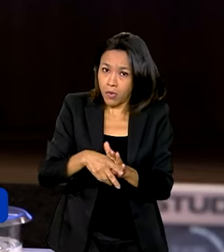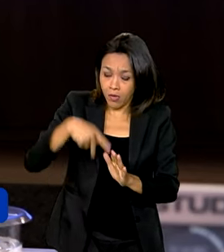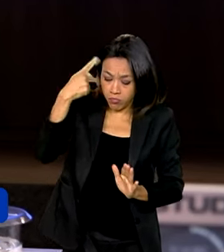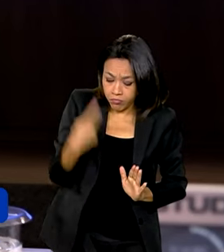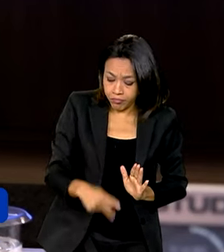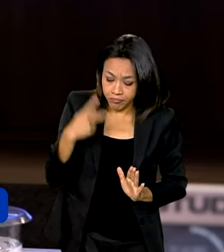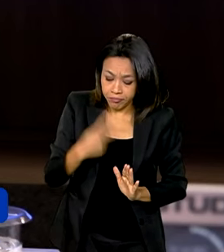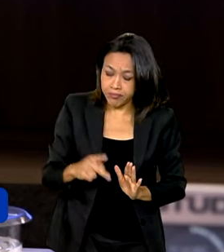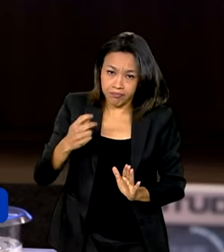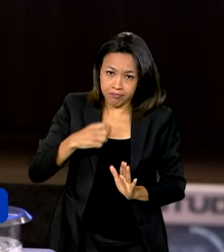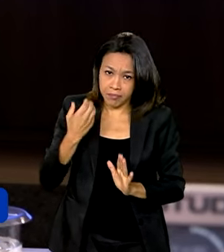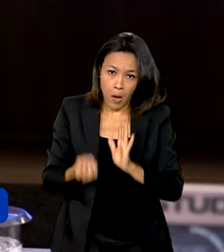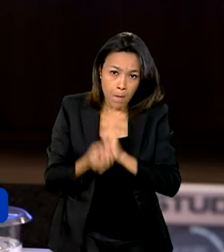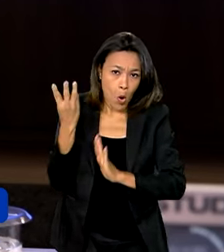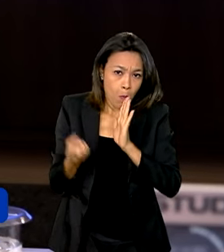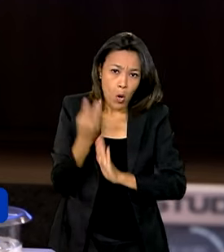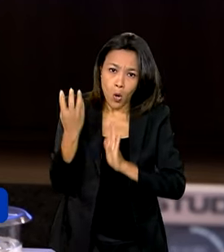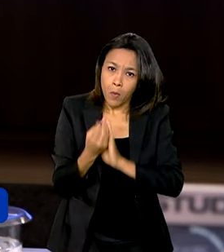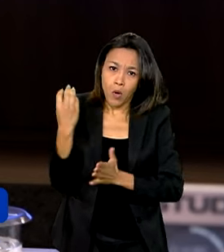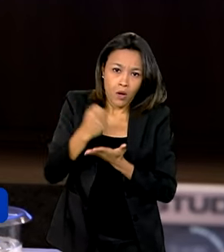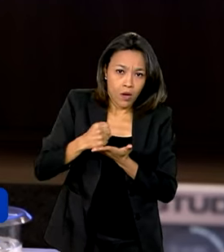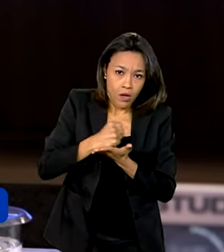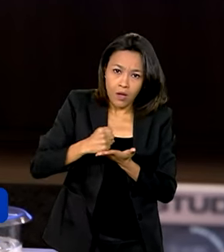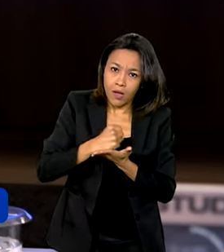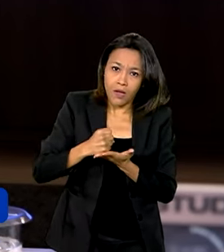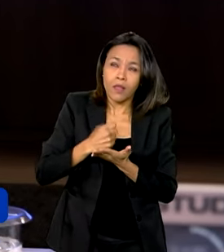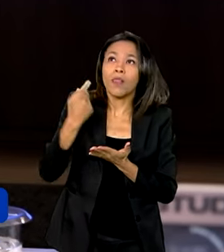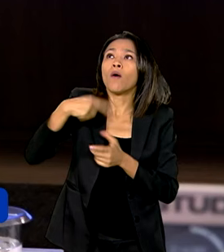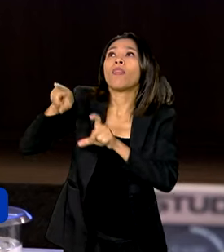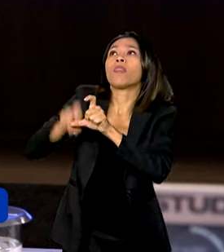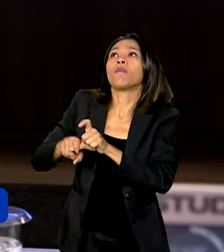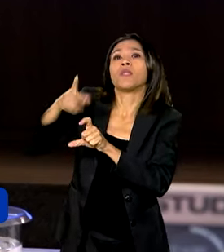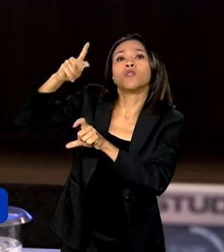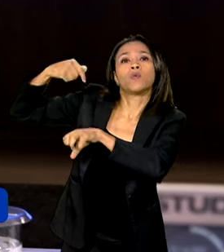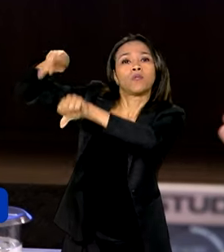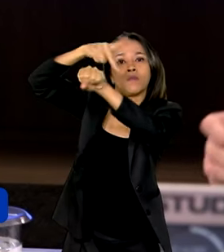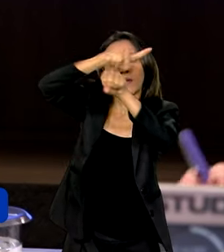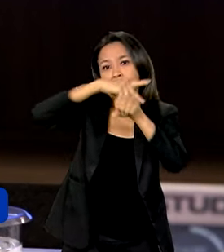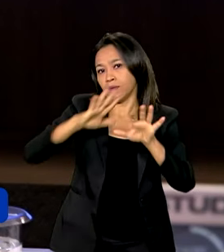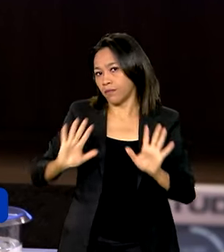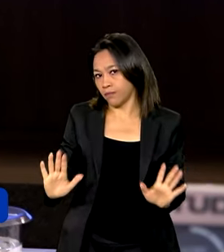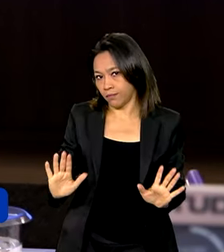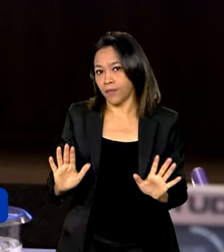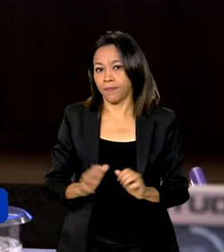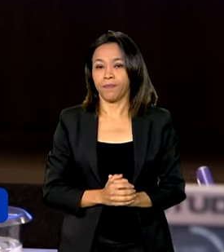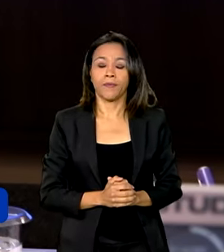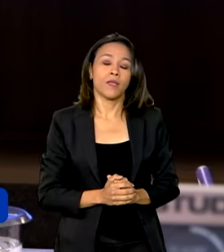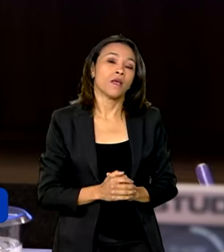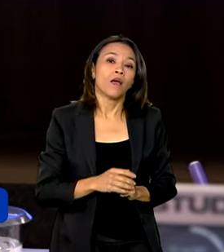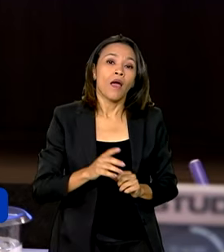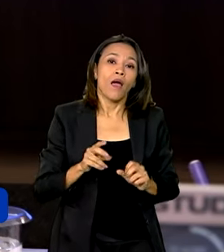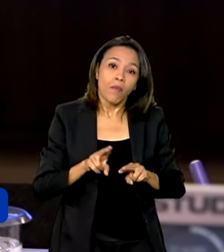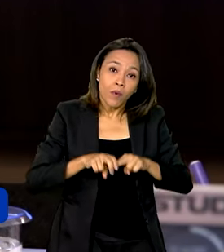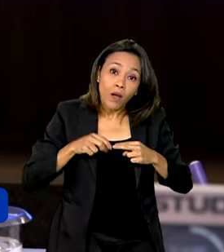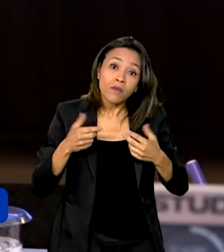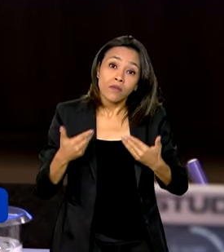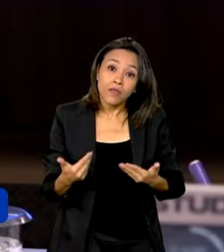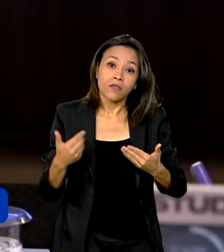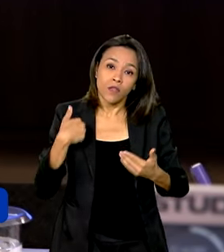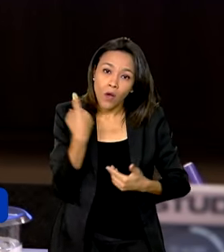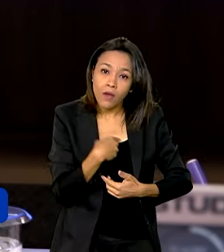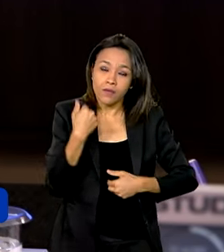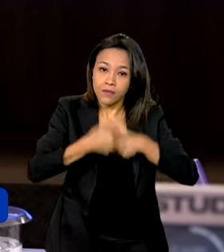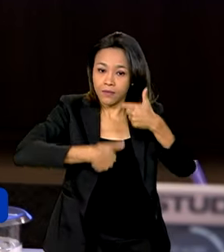e que hoje são cada vez mais demandados então é dessa maneira que nós temos trabalhado